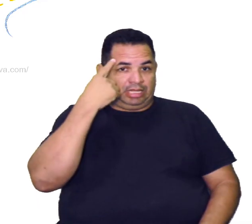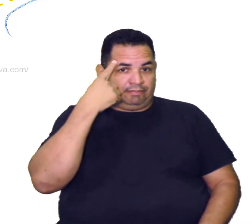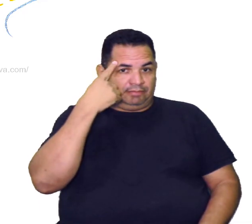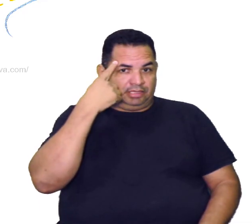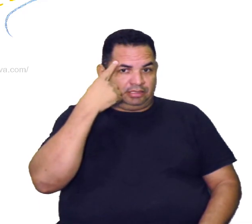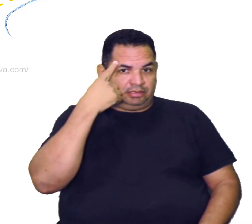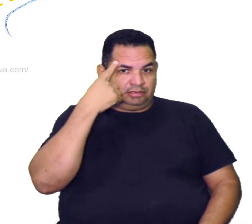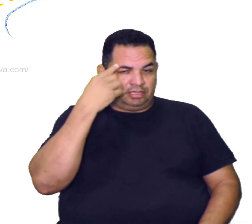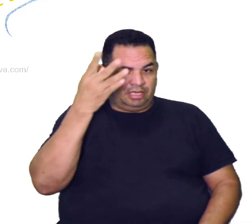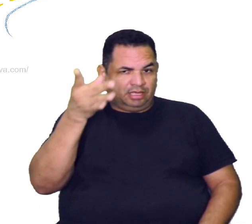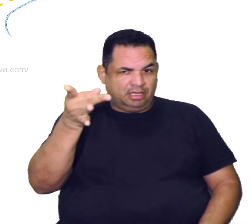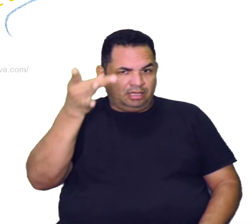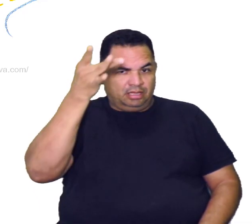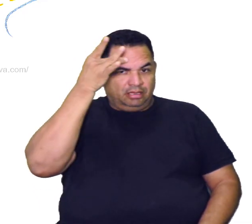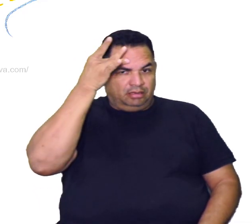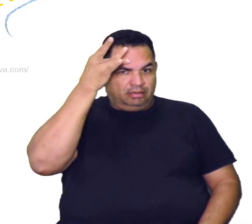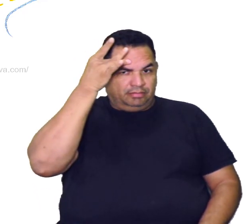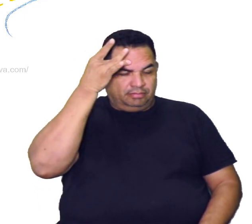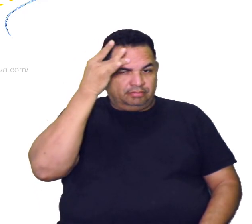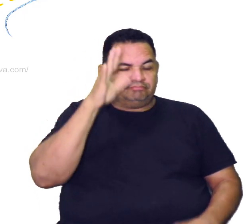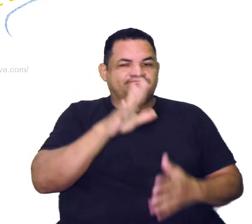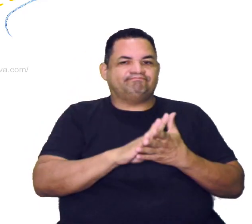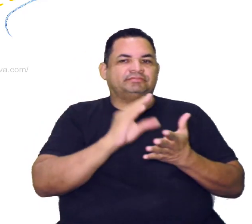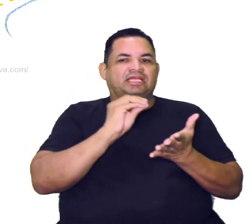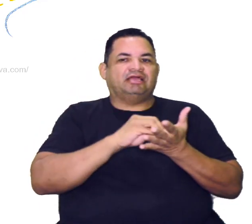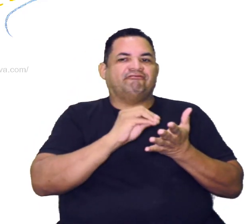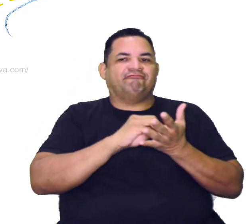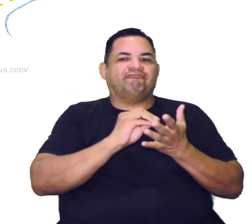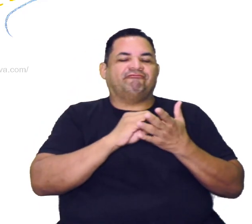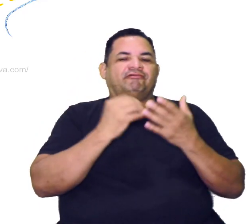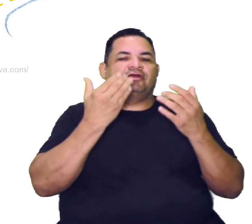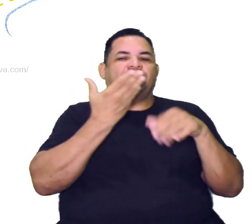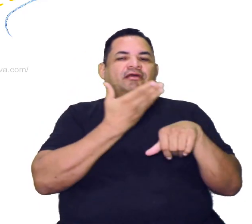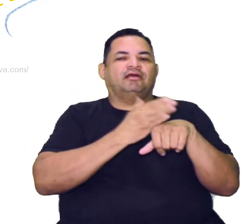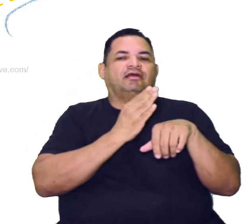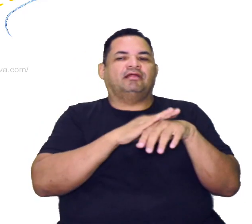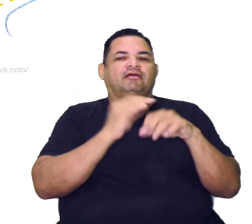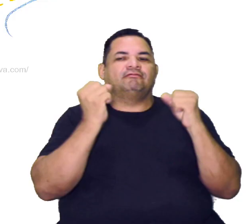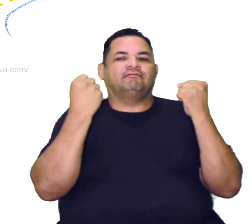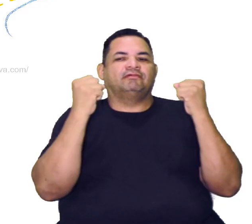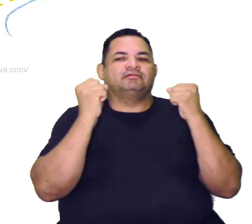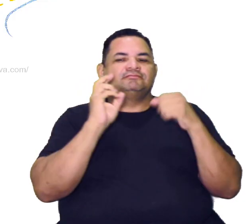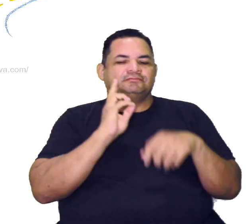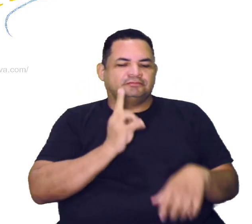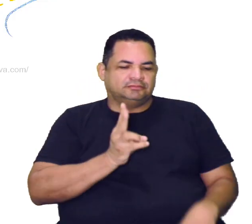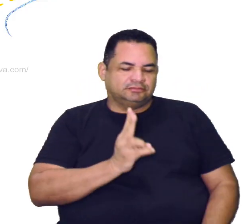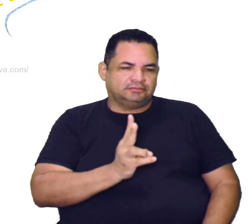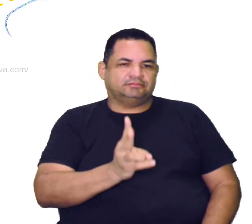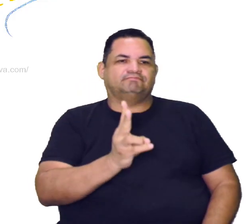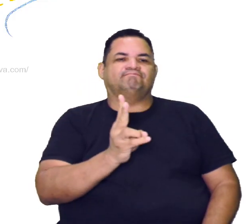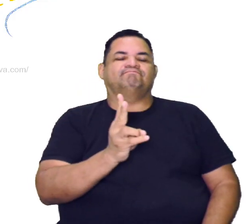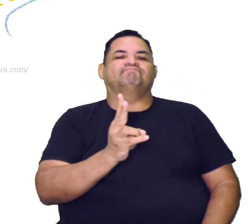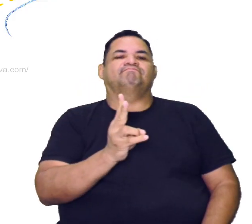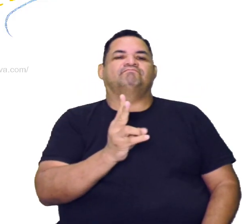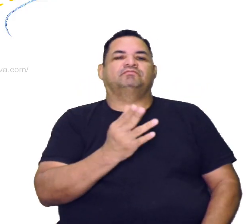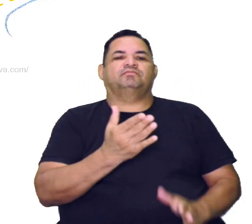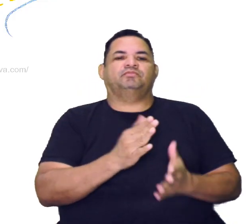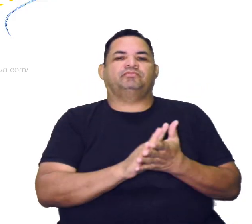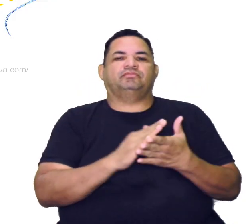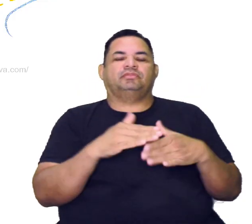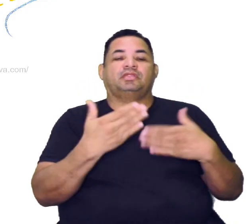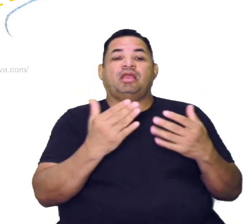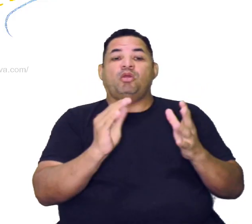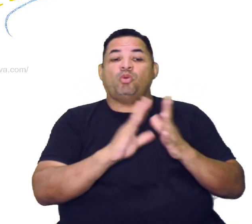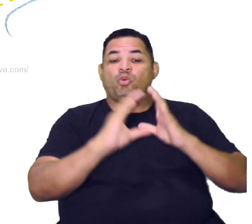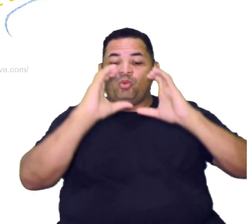tuas anotações, a falta de atividade física regular, exatamente, regular. enquanto